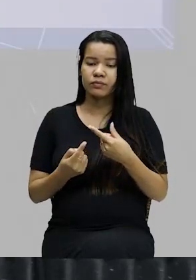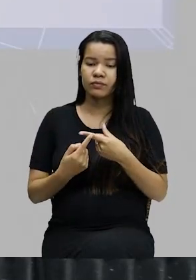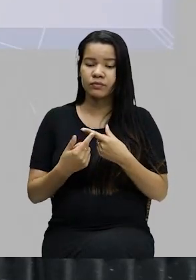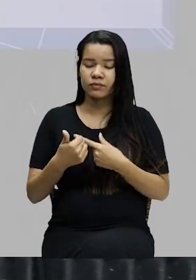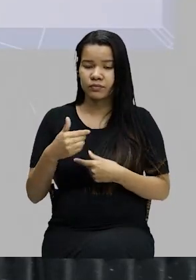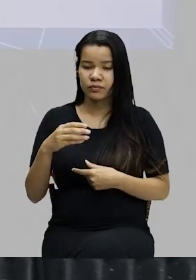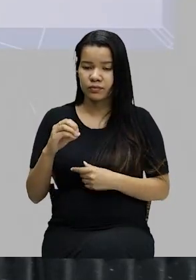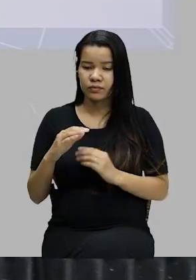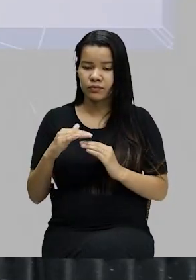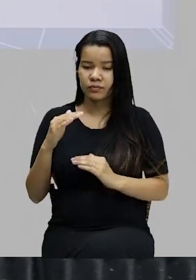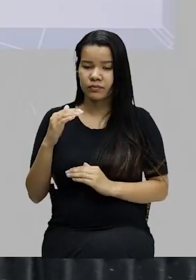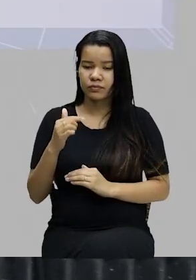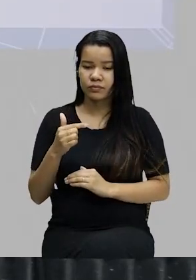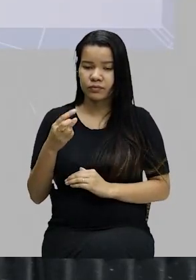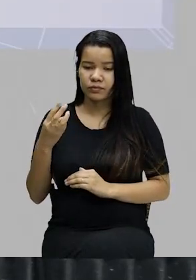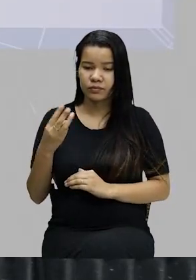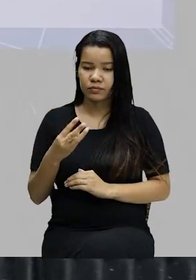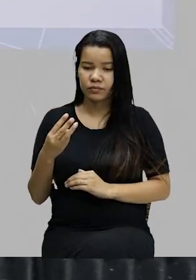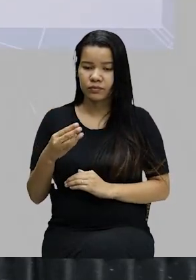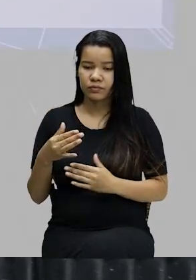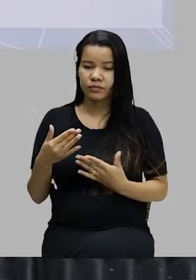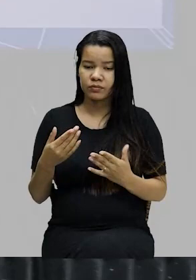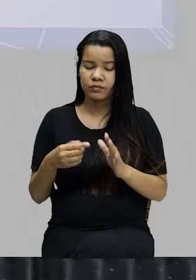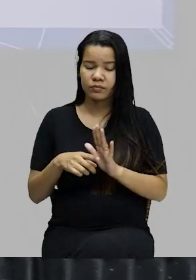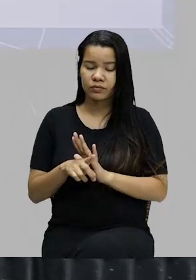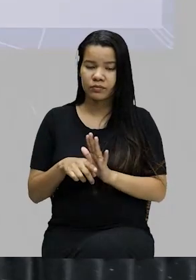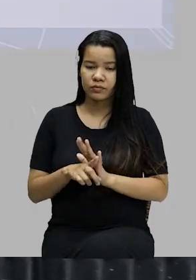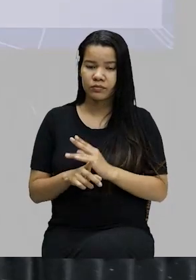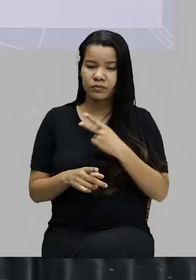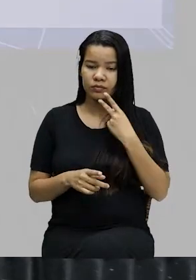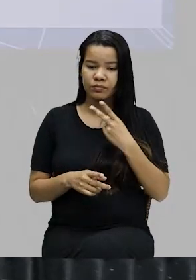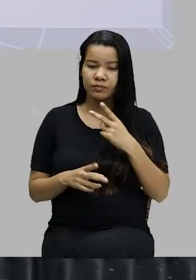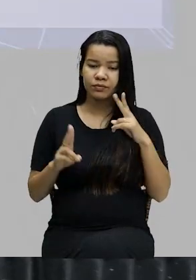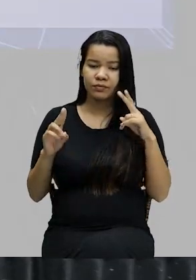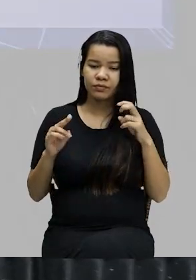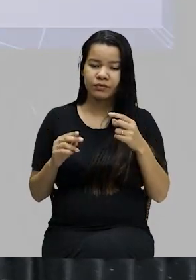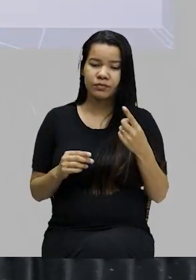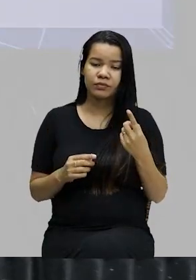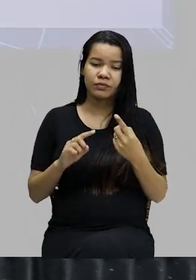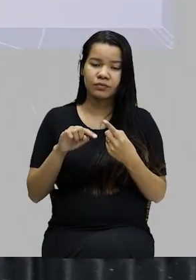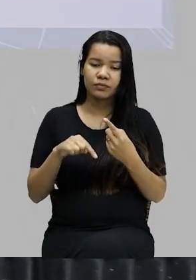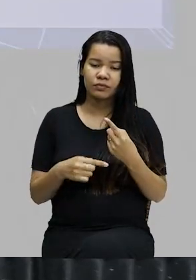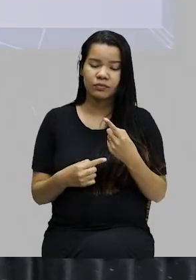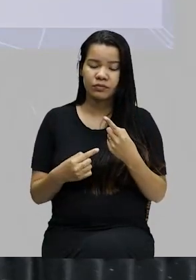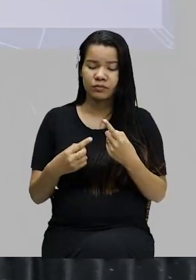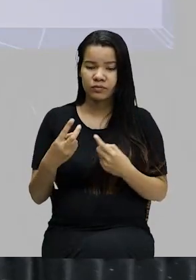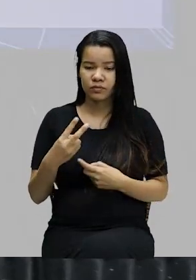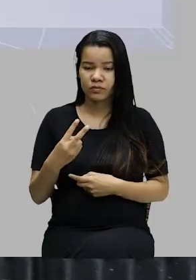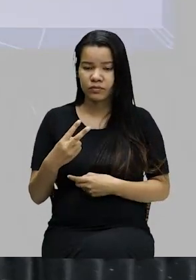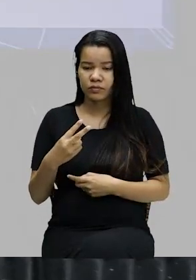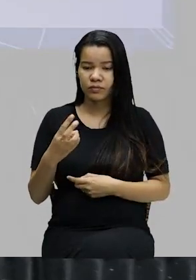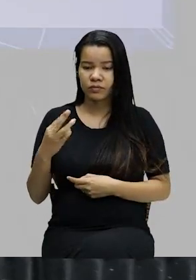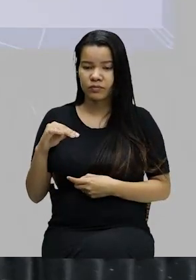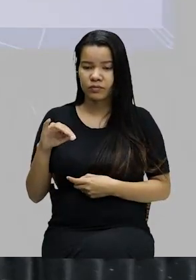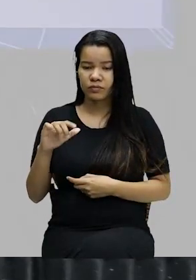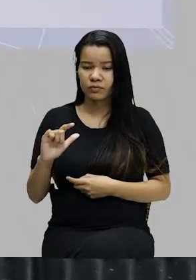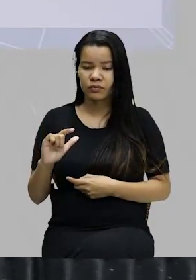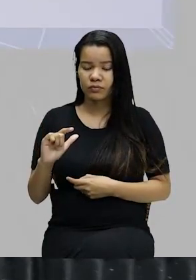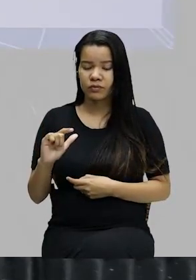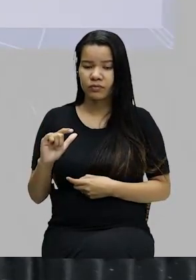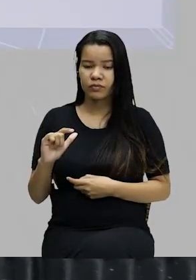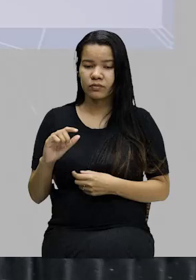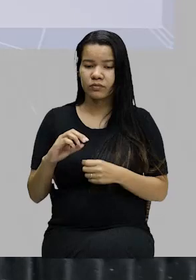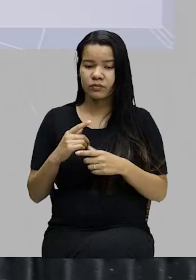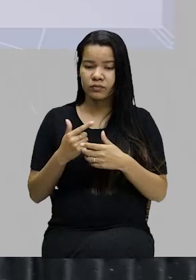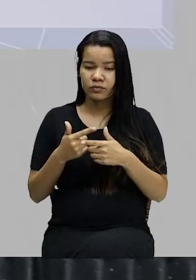de carbono. Bom, a questão fala de 1,2 miligramas. Dividindo por 1000, para transformar